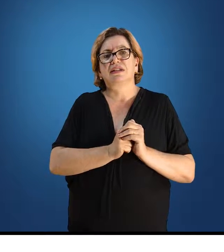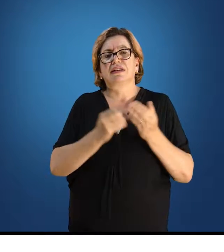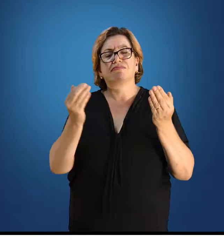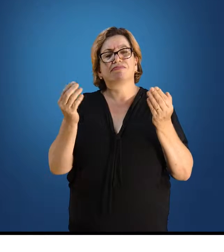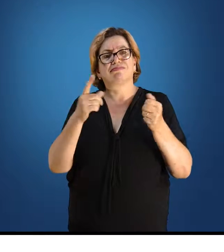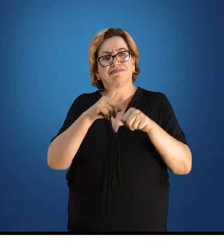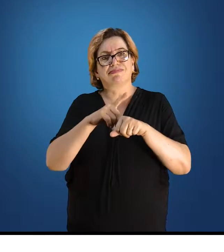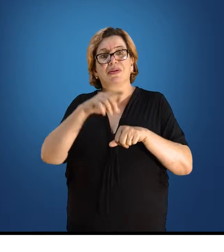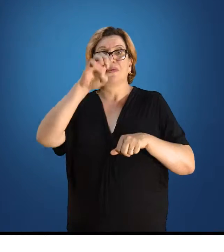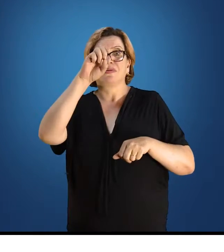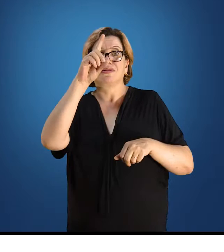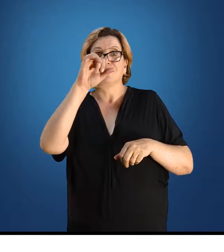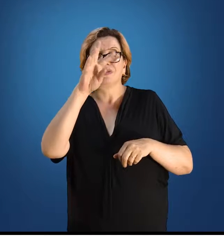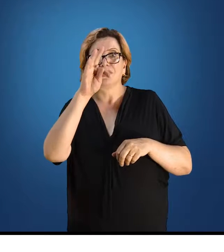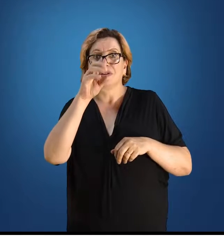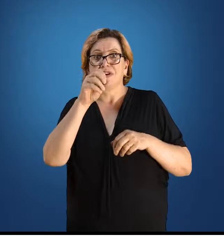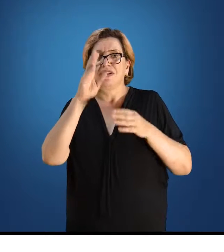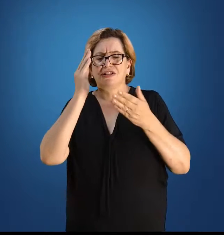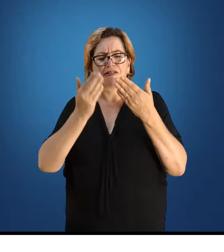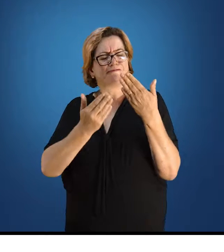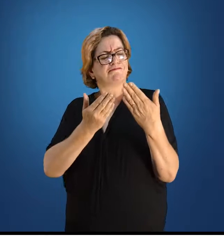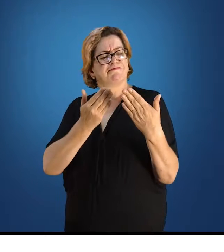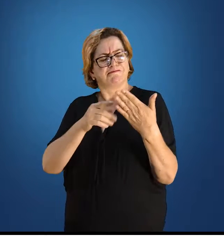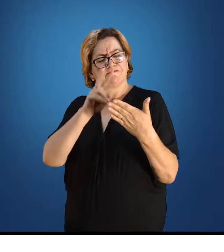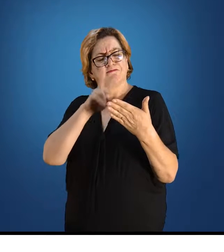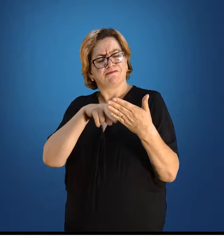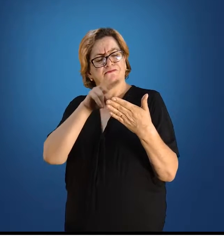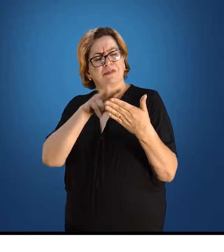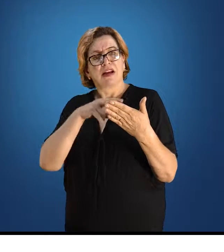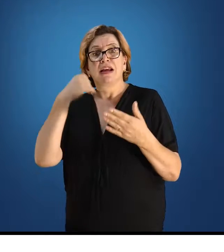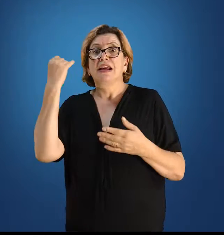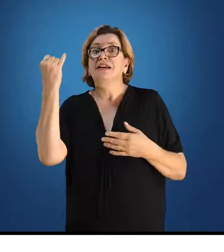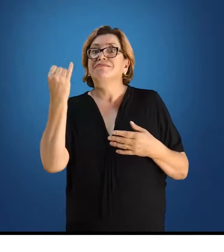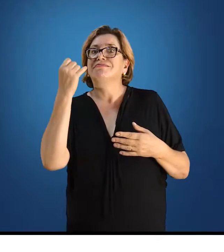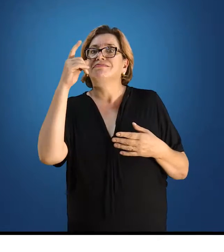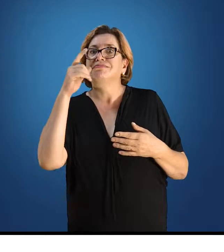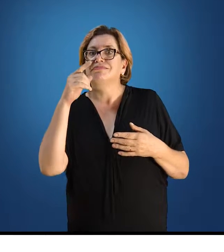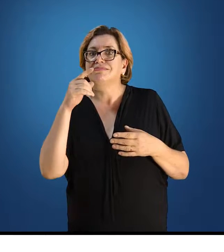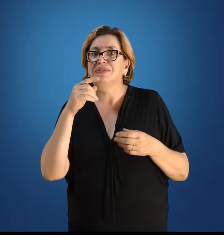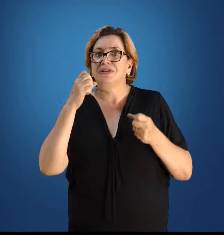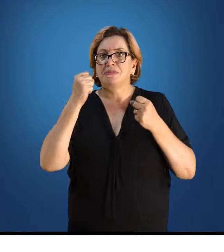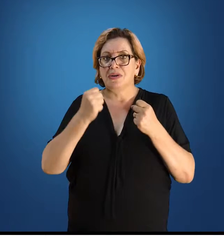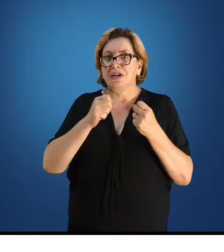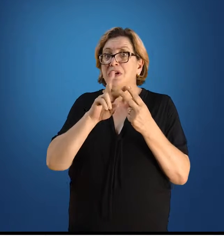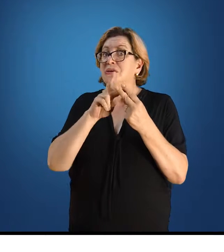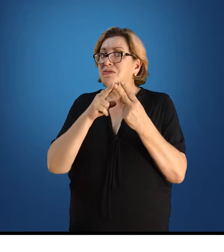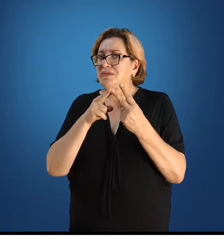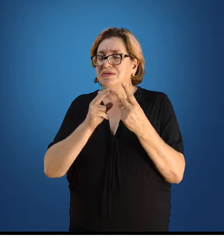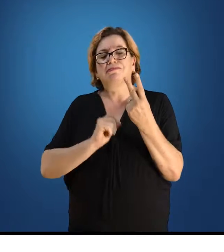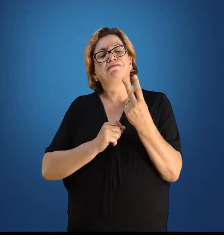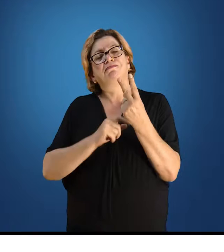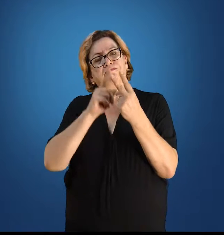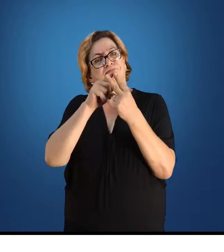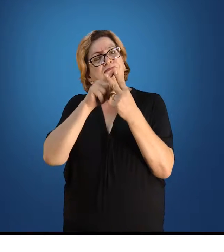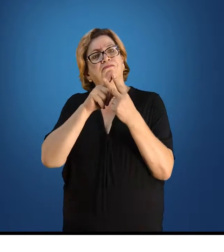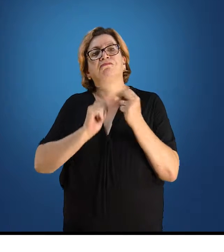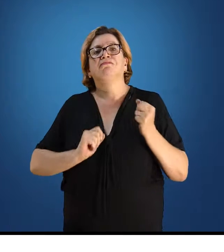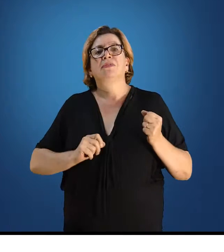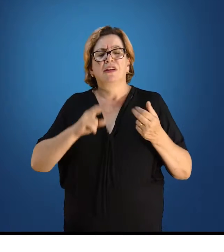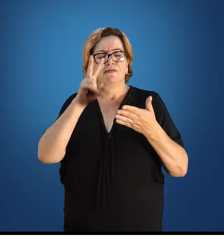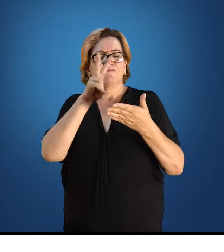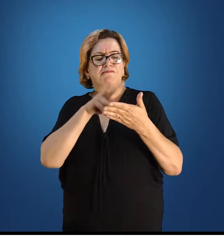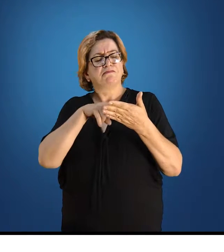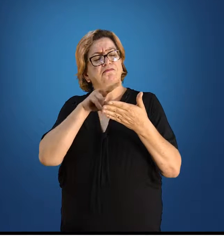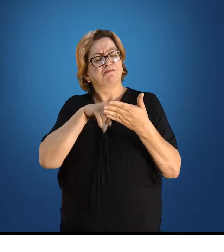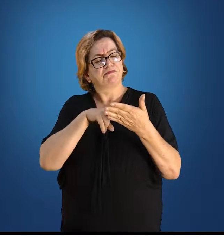momento, o editor já vai fazer uma análise de mérito do teu artigo. Ele vai poder tomar duas decisões. Né? Ele vai olhar o seu artigo e